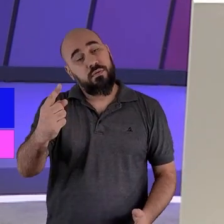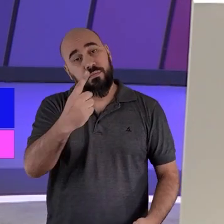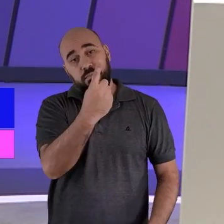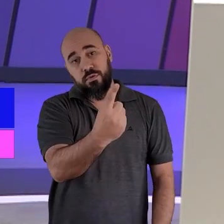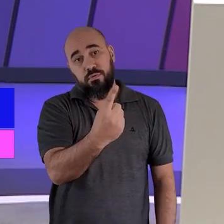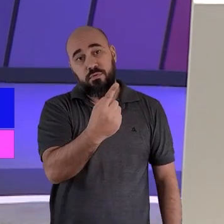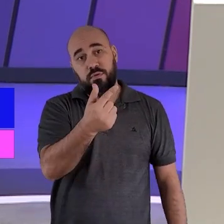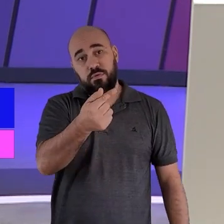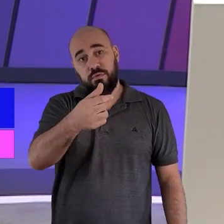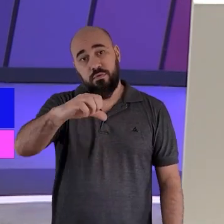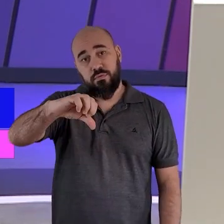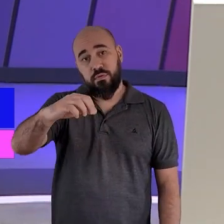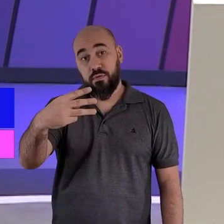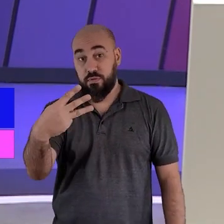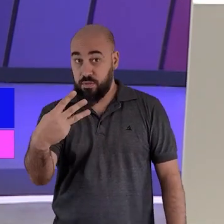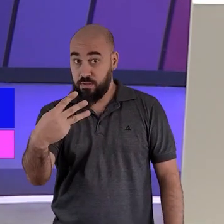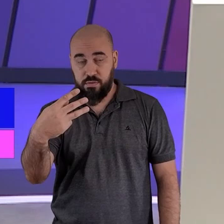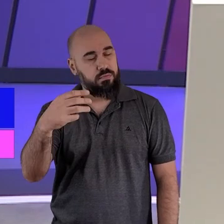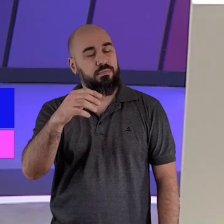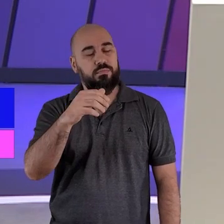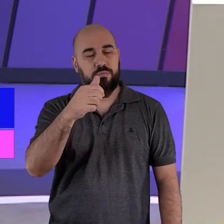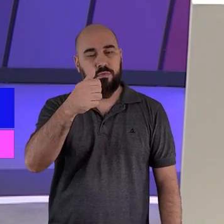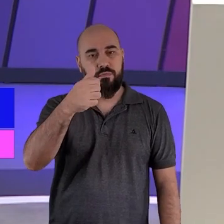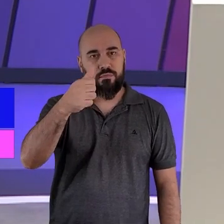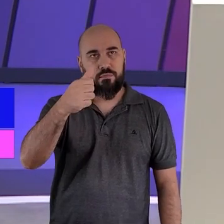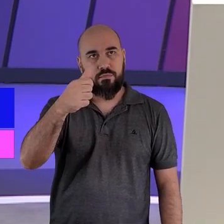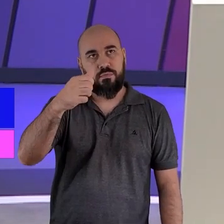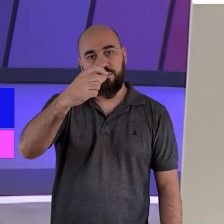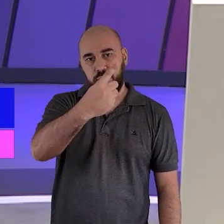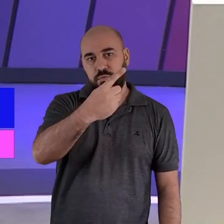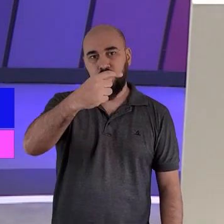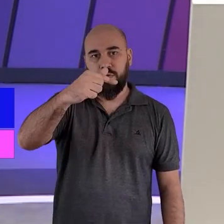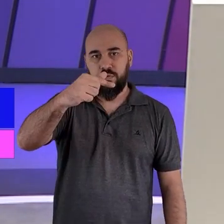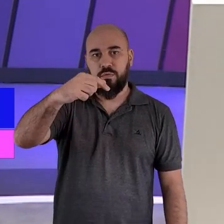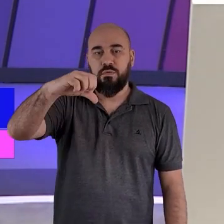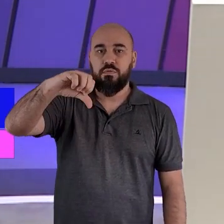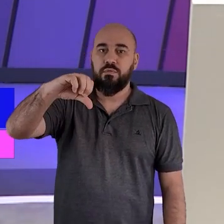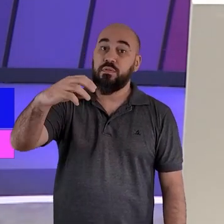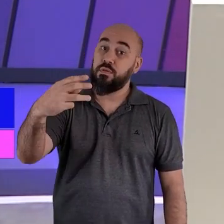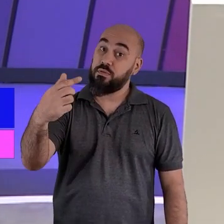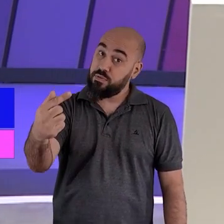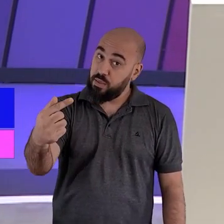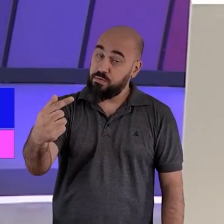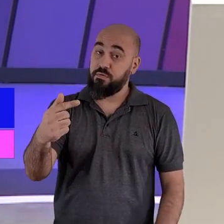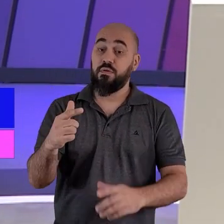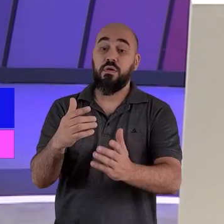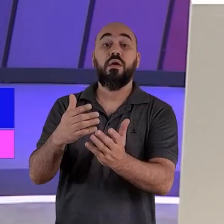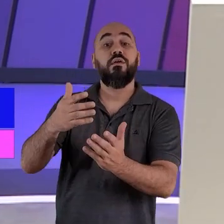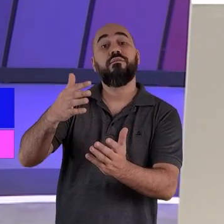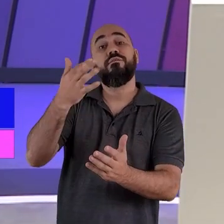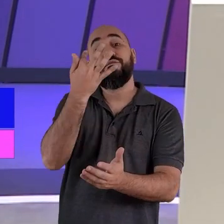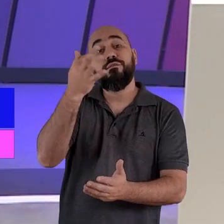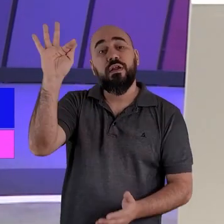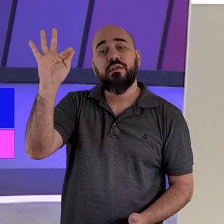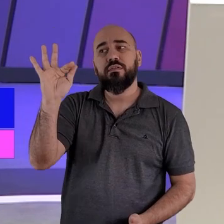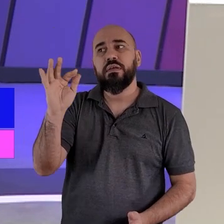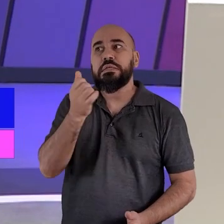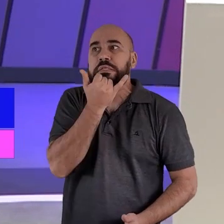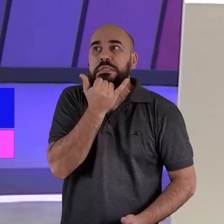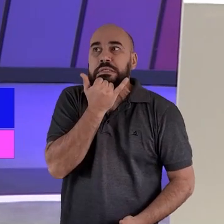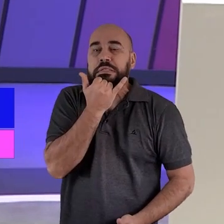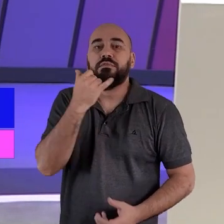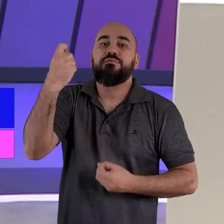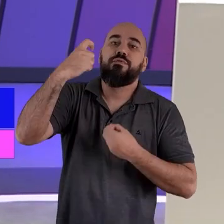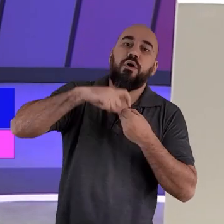1797, 3 anos e meio depois, a França decidiu restabelecer a religião. Esse é um detalhe